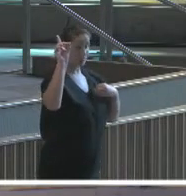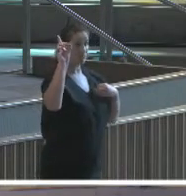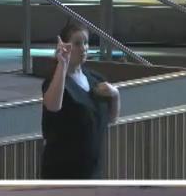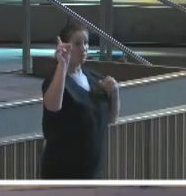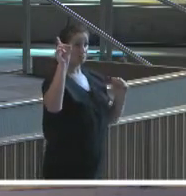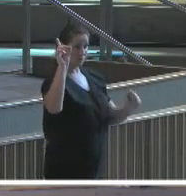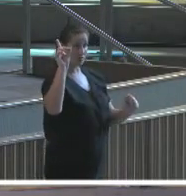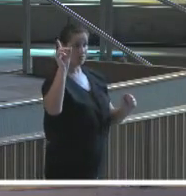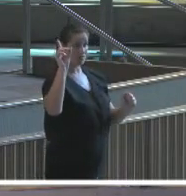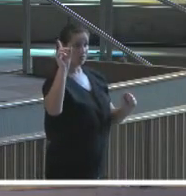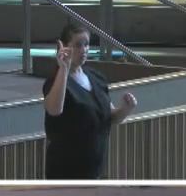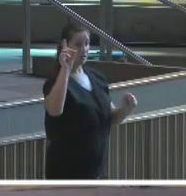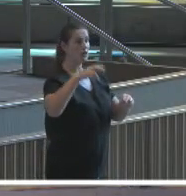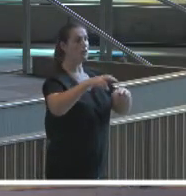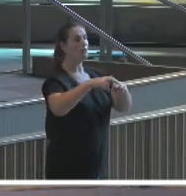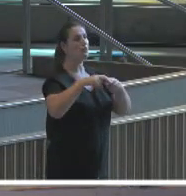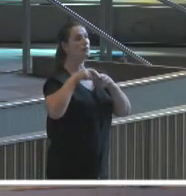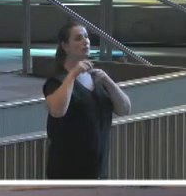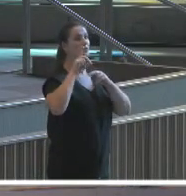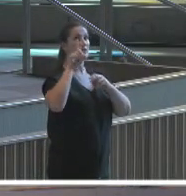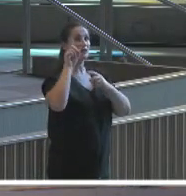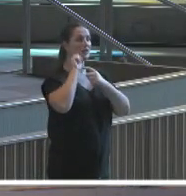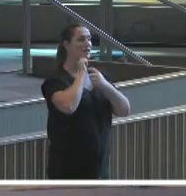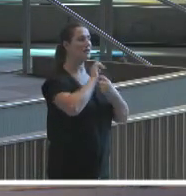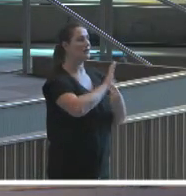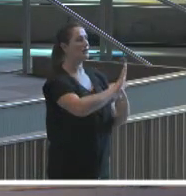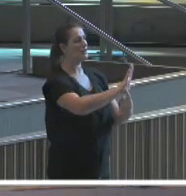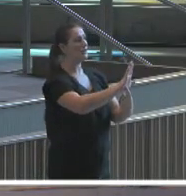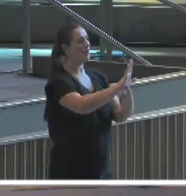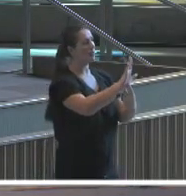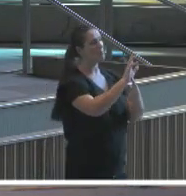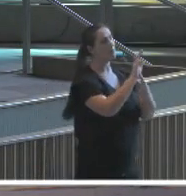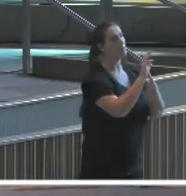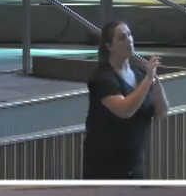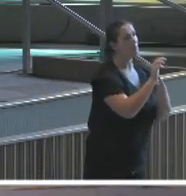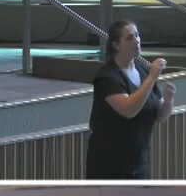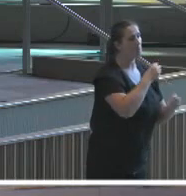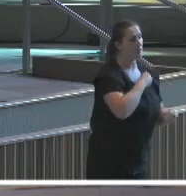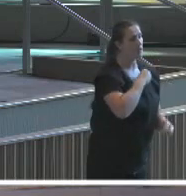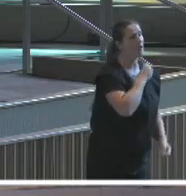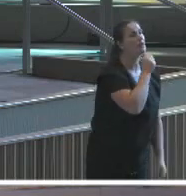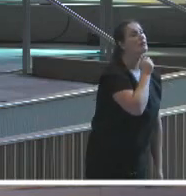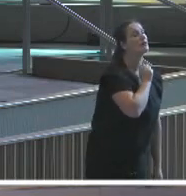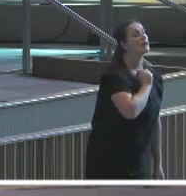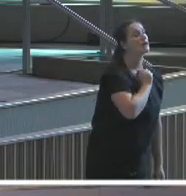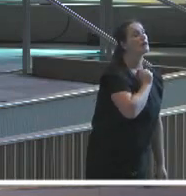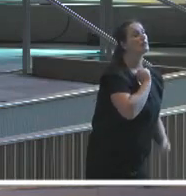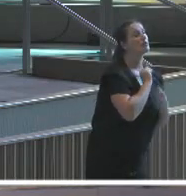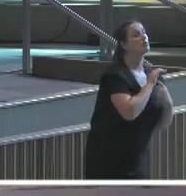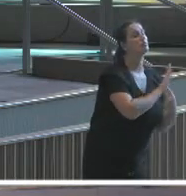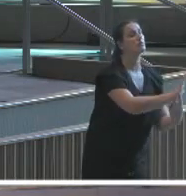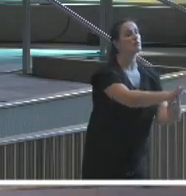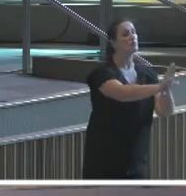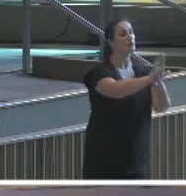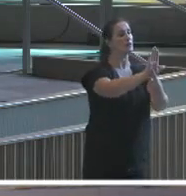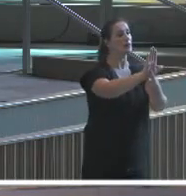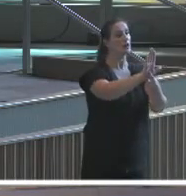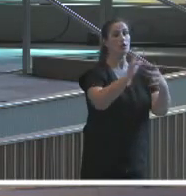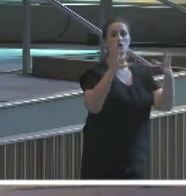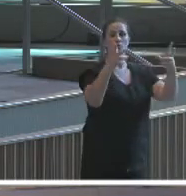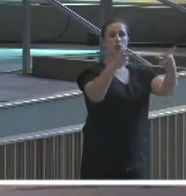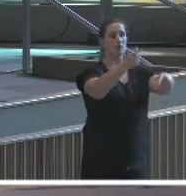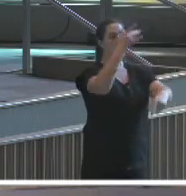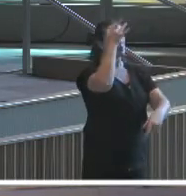E é por isso que Deus vai revelar o pecado de Acã, e vai publicar no jornal da época. Todo mundo